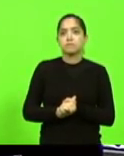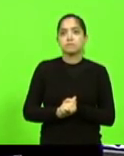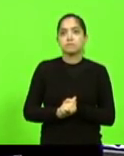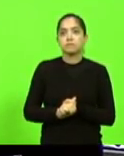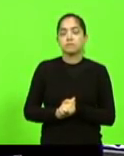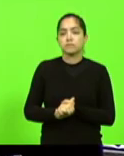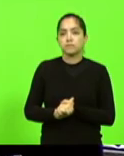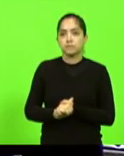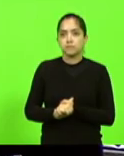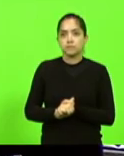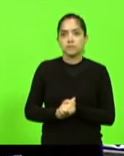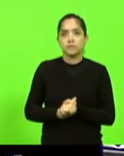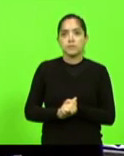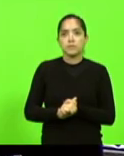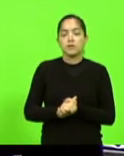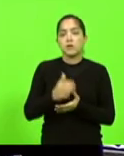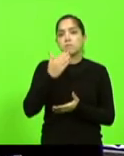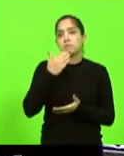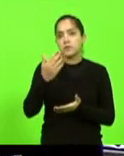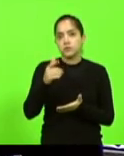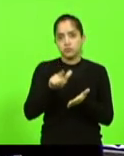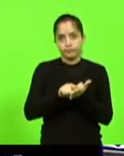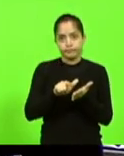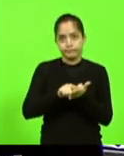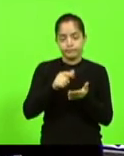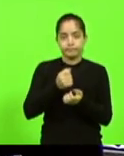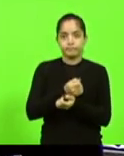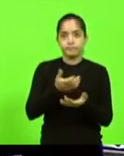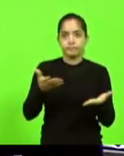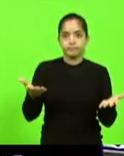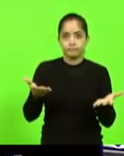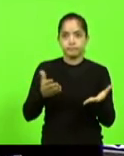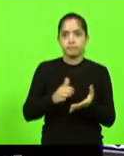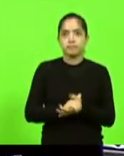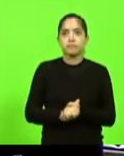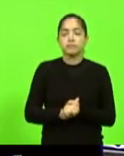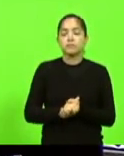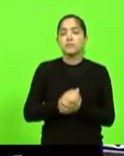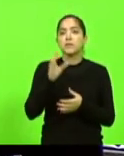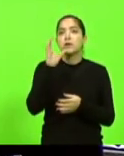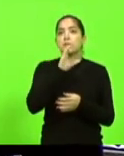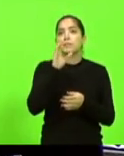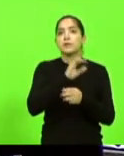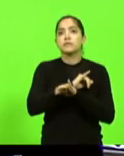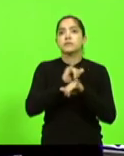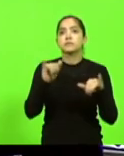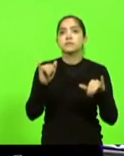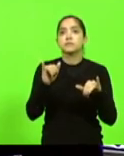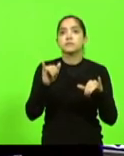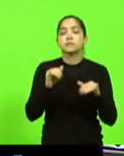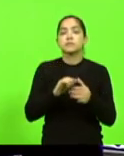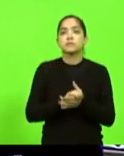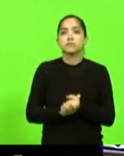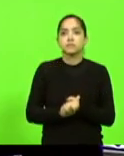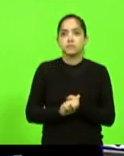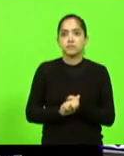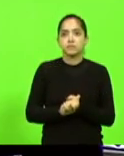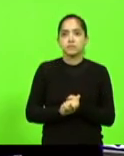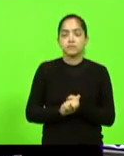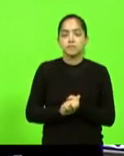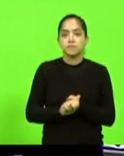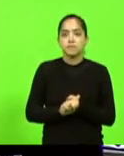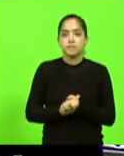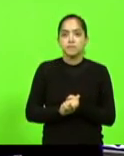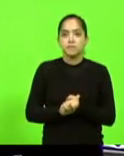Expediente. O senhor presidente solicitou que se procedesse à distribuição. Breves comunicações. Fizeram uso da palavra os senhores